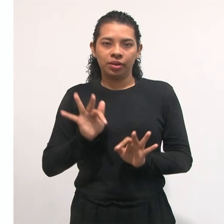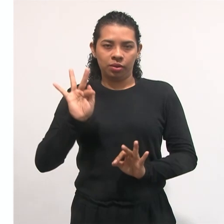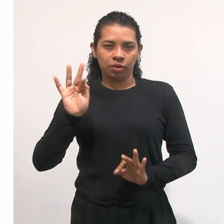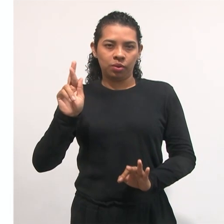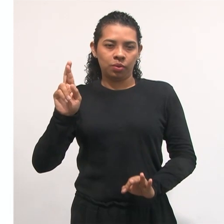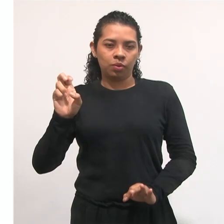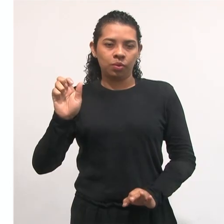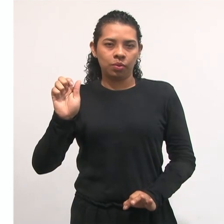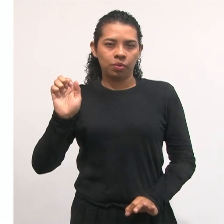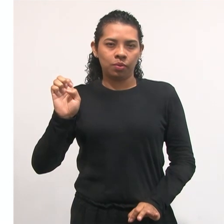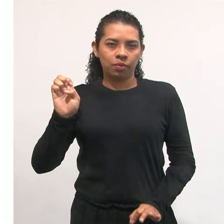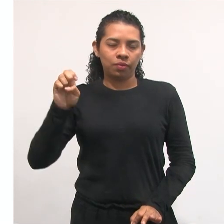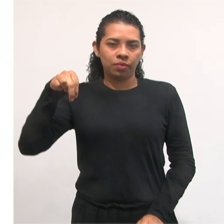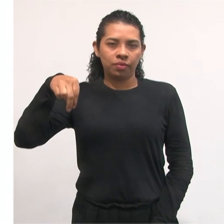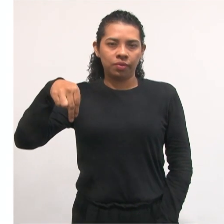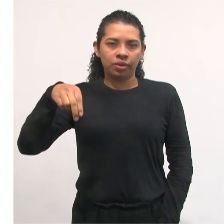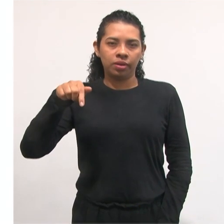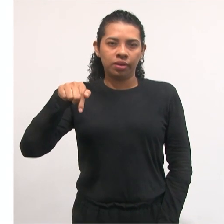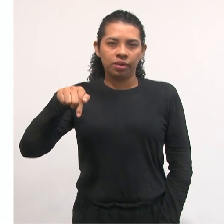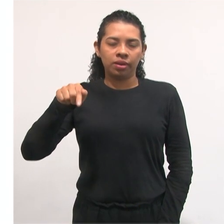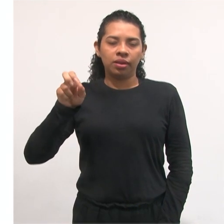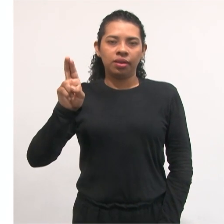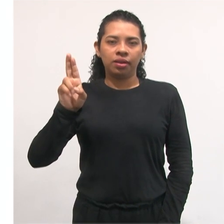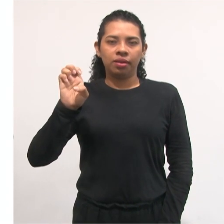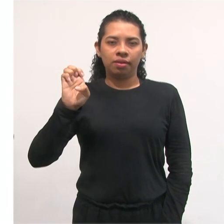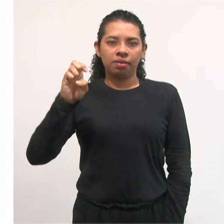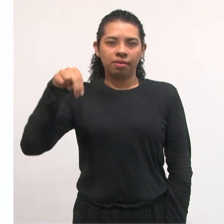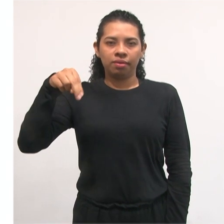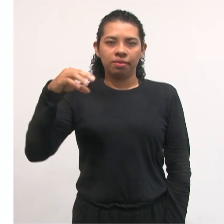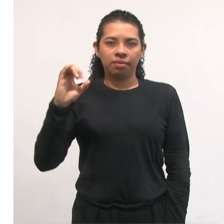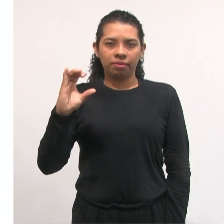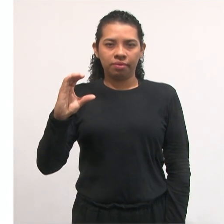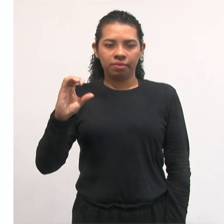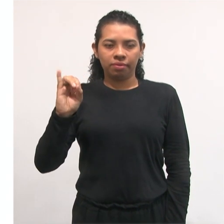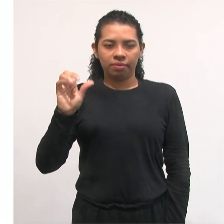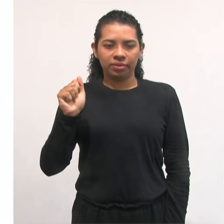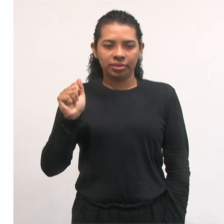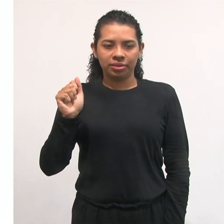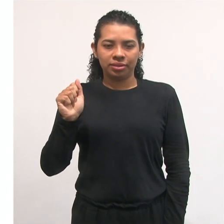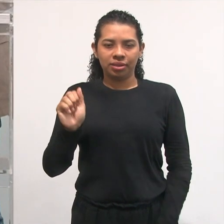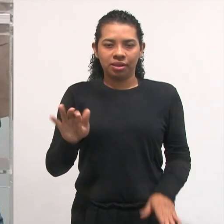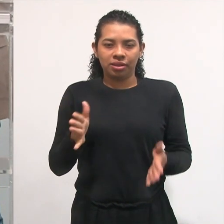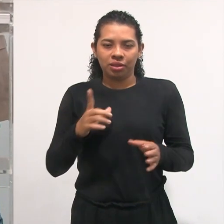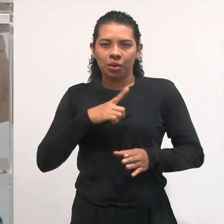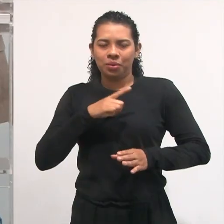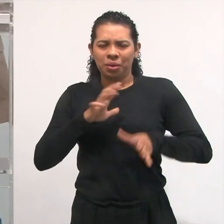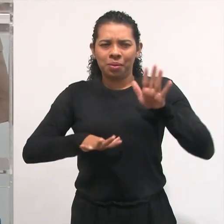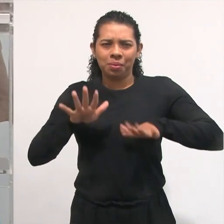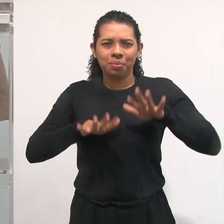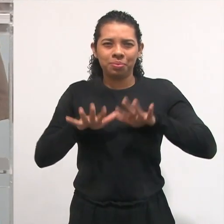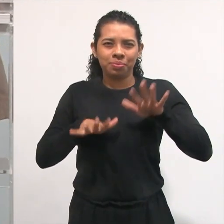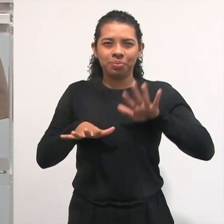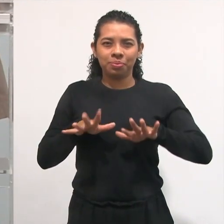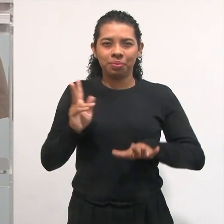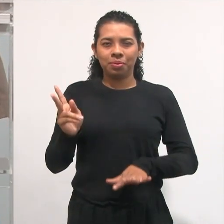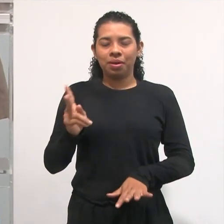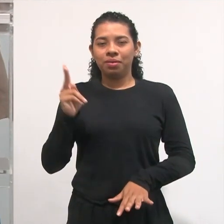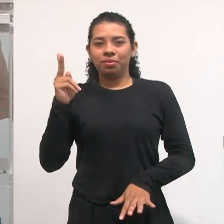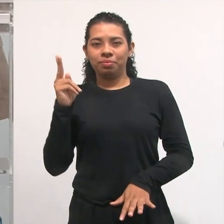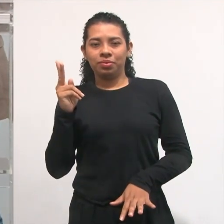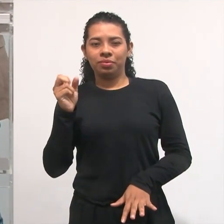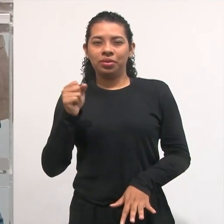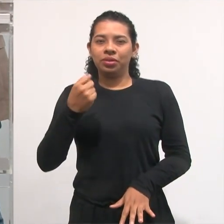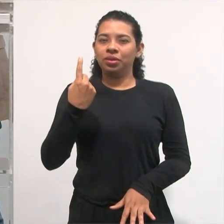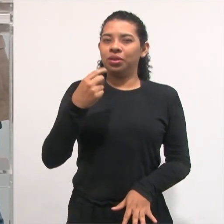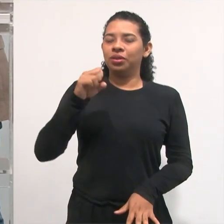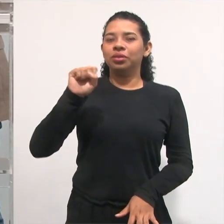valores organizou as informações. Vejam só o exemplo anterior. A gente tinha aqui uma distribuição muito longa. Então, teria valores de 18, 20,